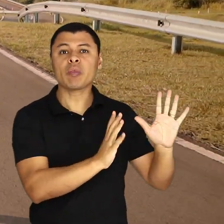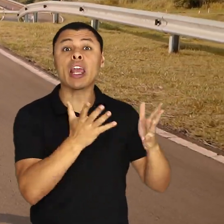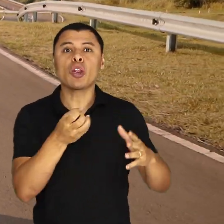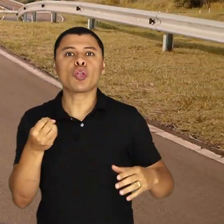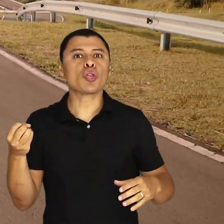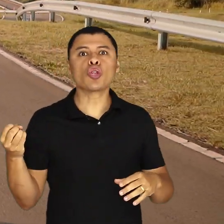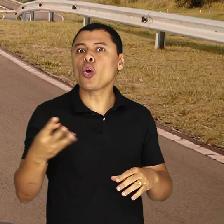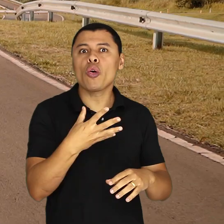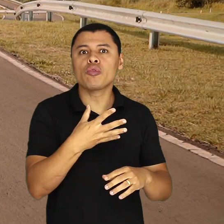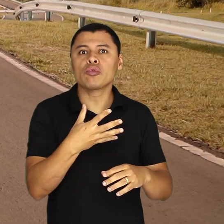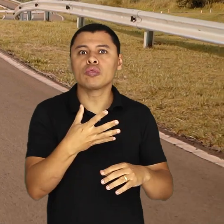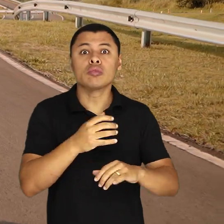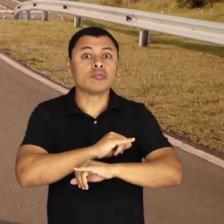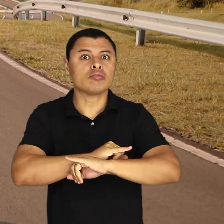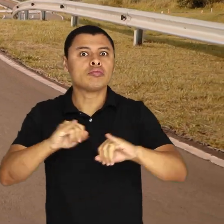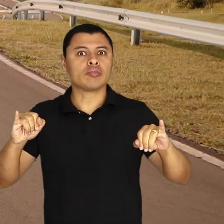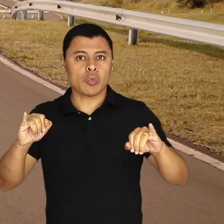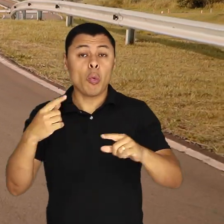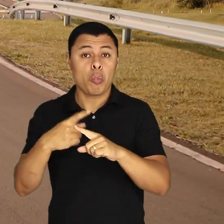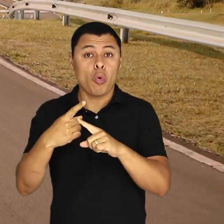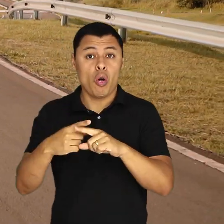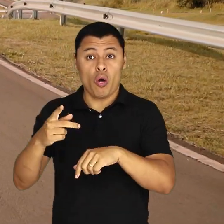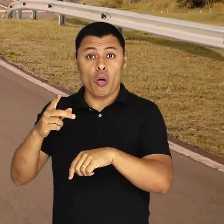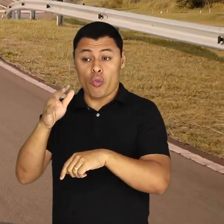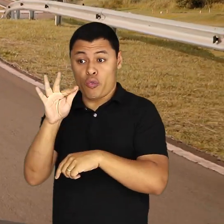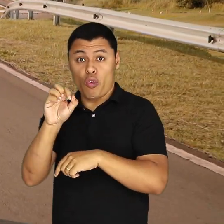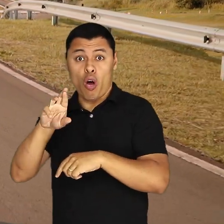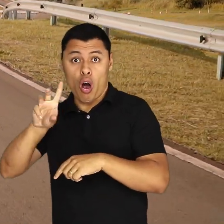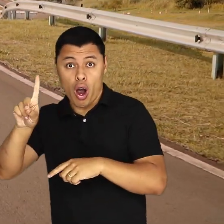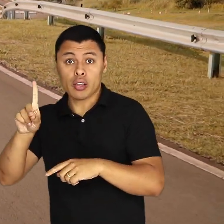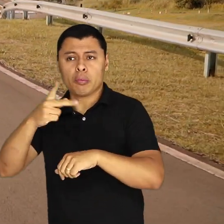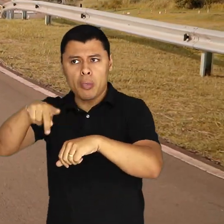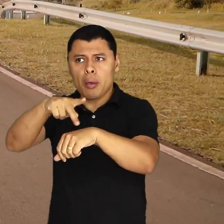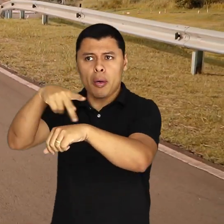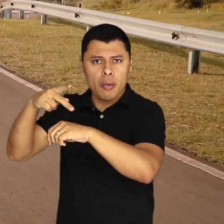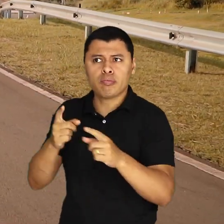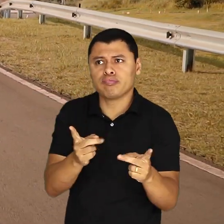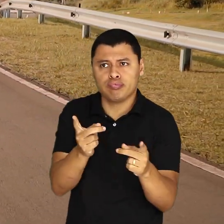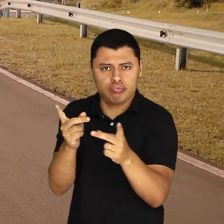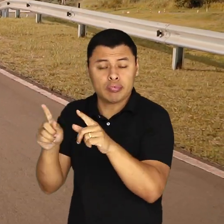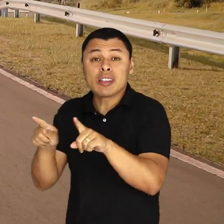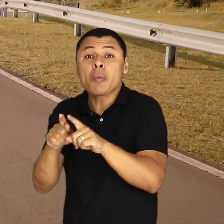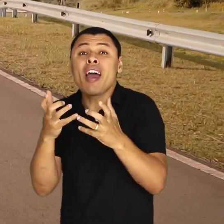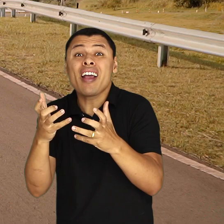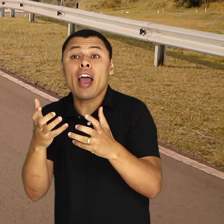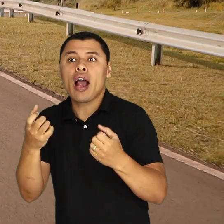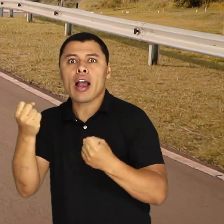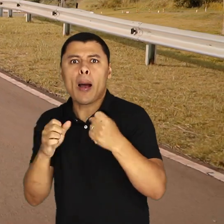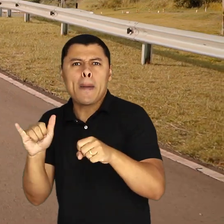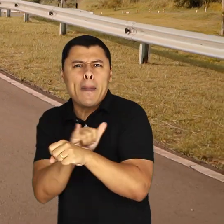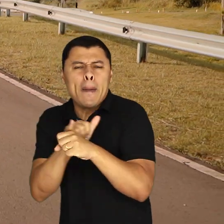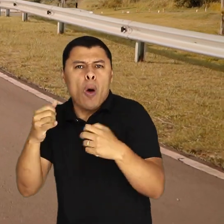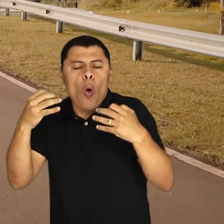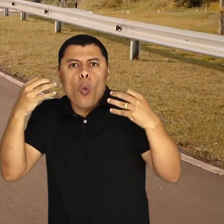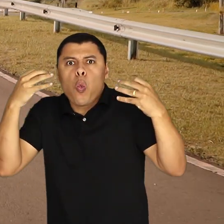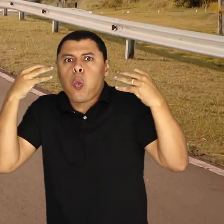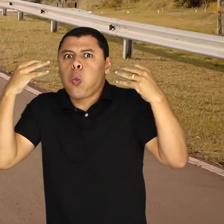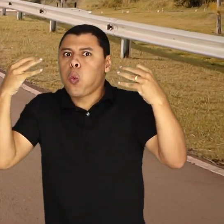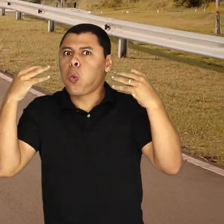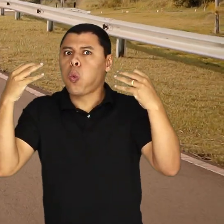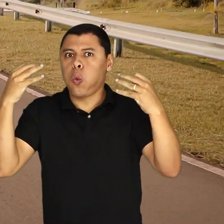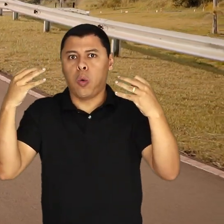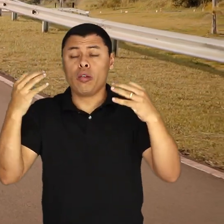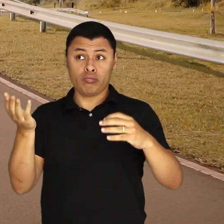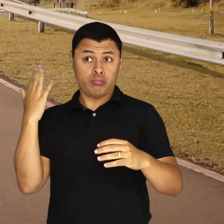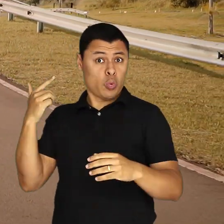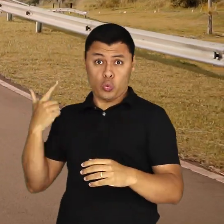posicionamento completamente diferente. Agora ela não só é uma importadora, mas uma importadora focada no segmento premium, com uma penetração e uma